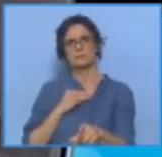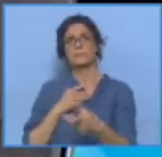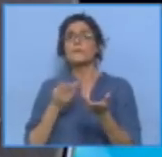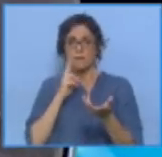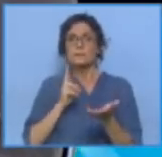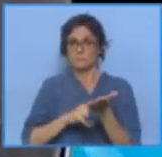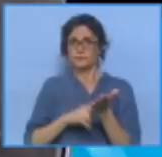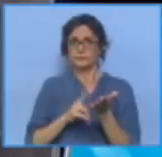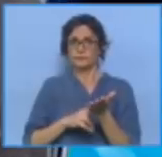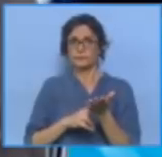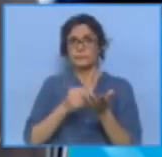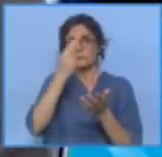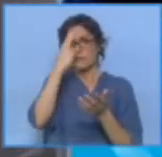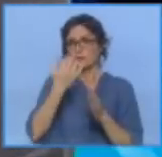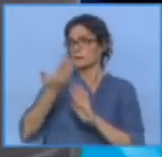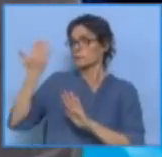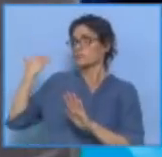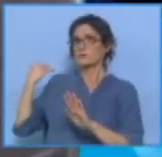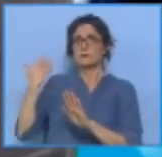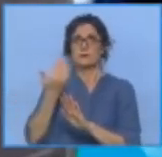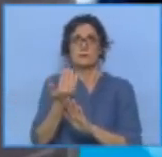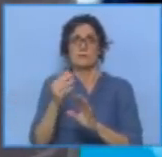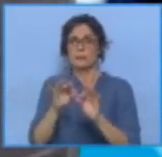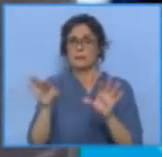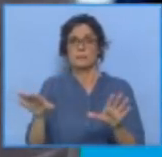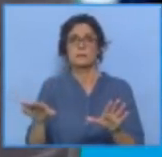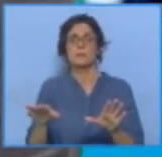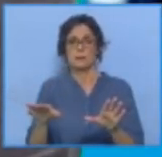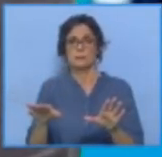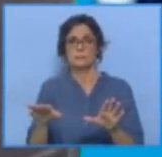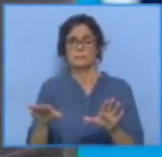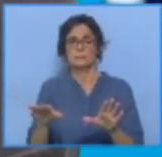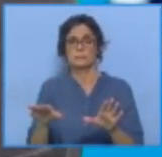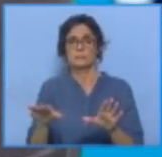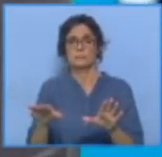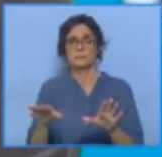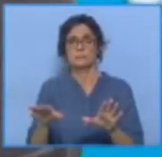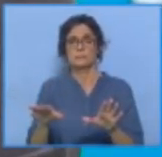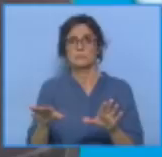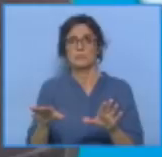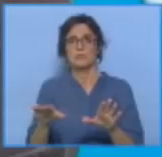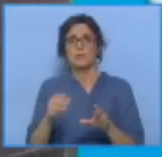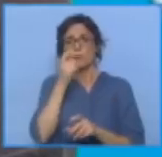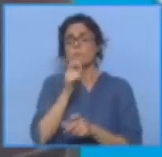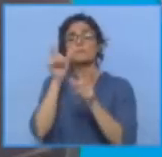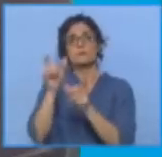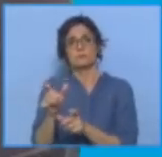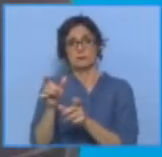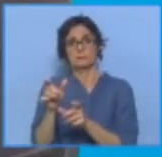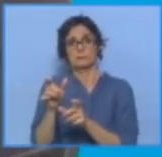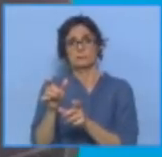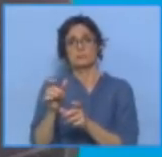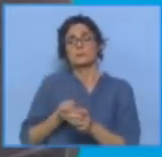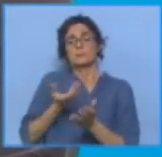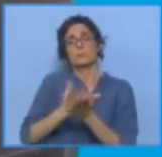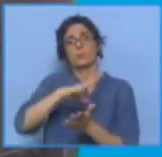ao longo de 2000 anos, ou mais de milhões de anos. Quem quer que seja, que à maneira de Jesus propõe um mundo